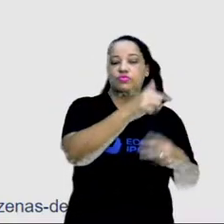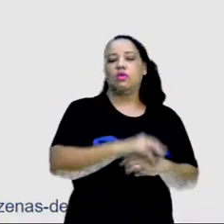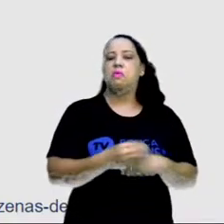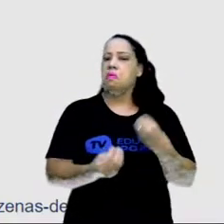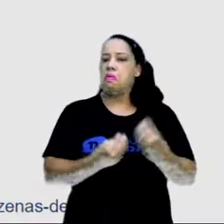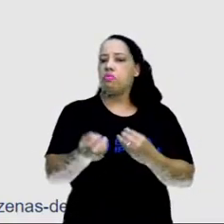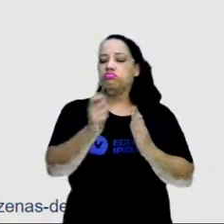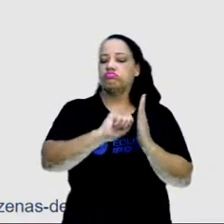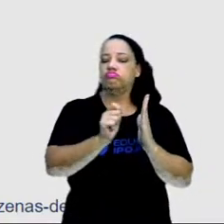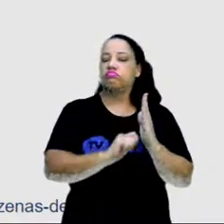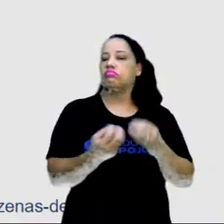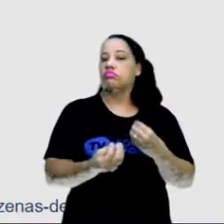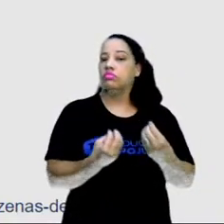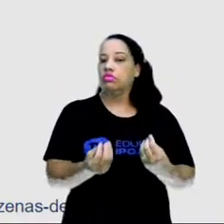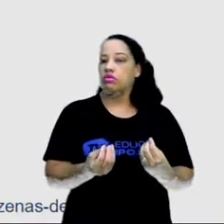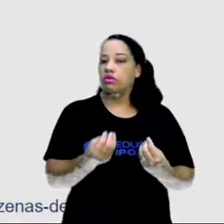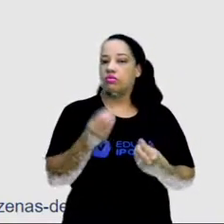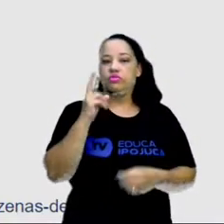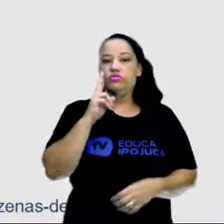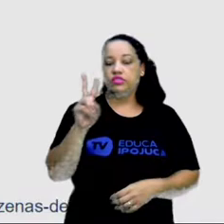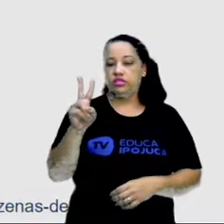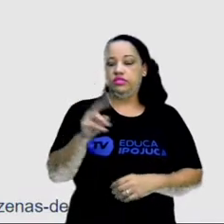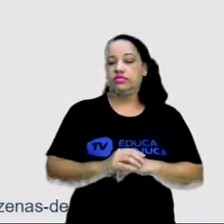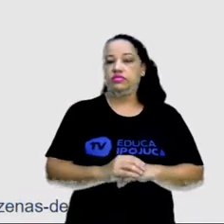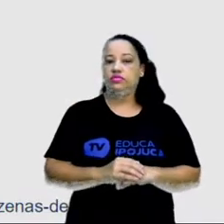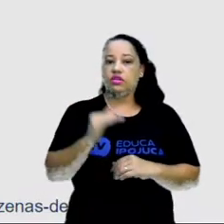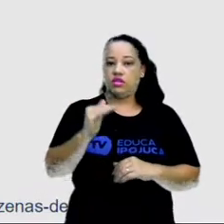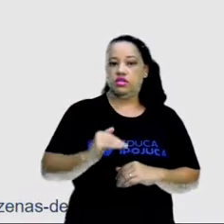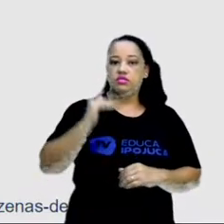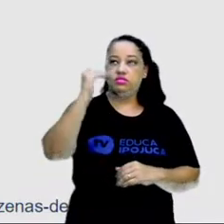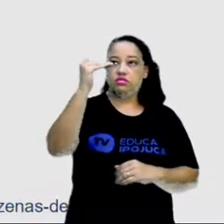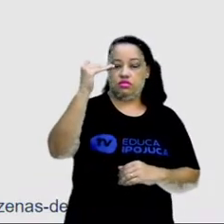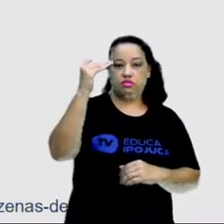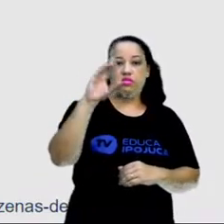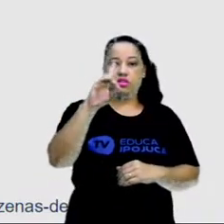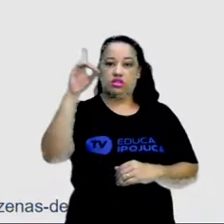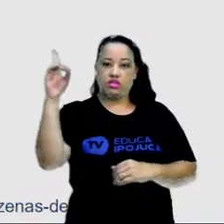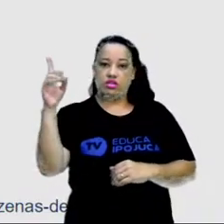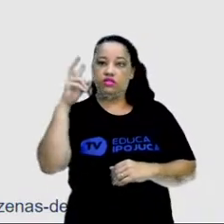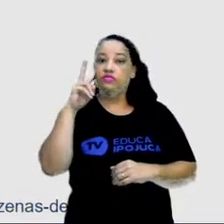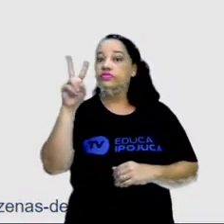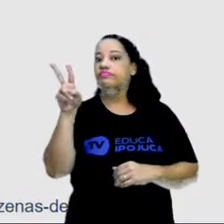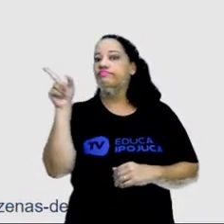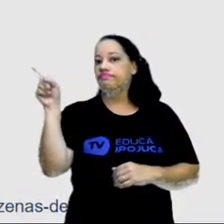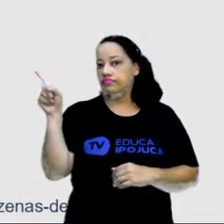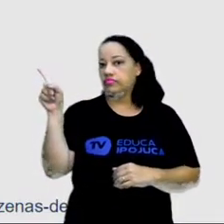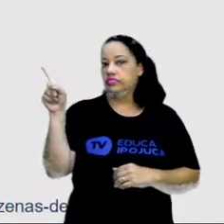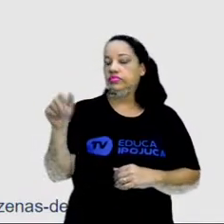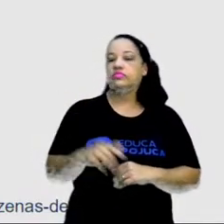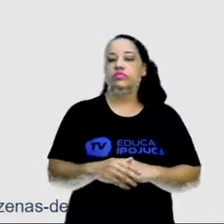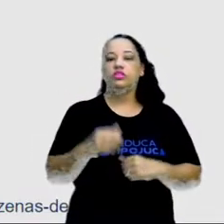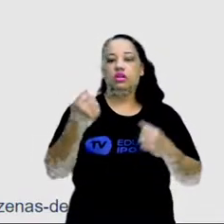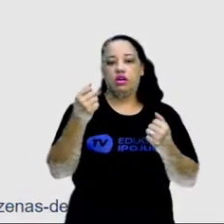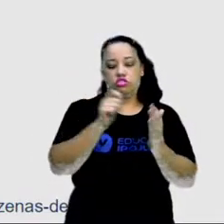se escreve? Acima à direita aí, na letra vermelha, você vai visualizar a escrita dele.